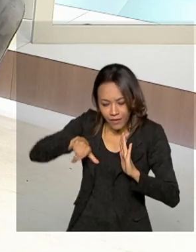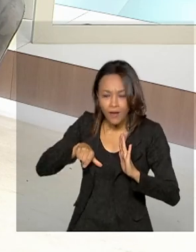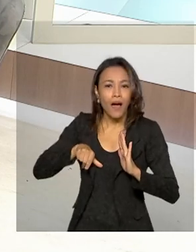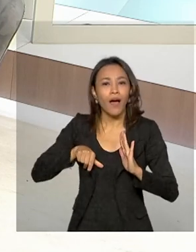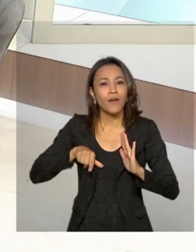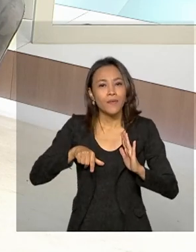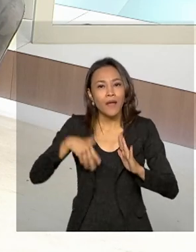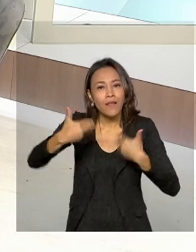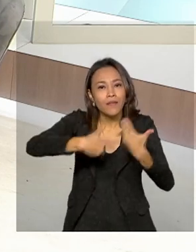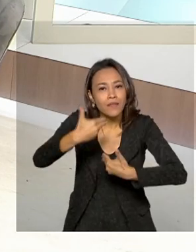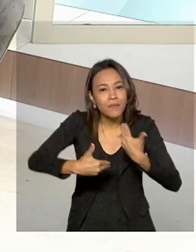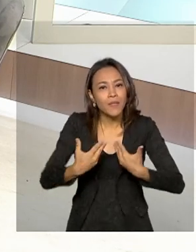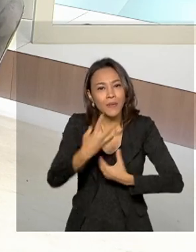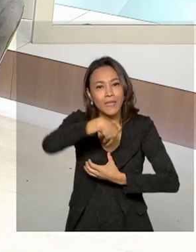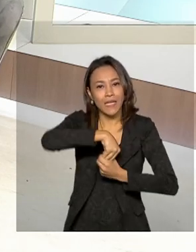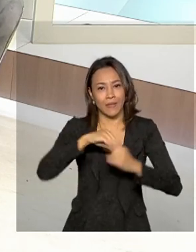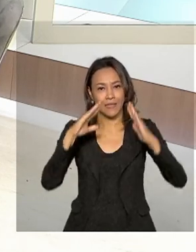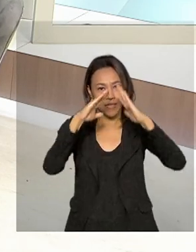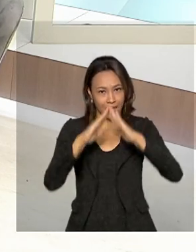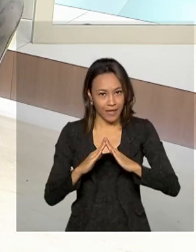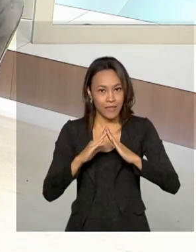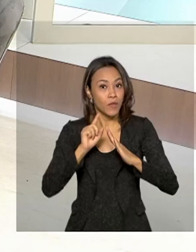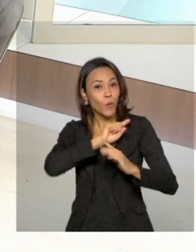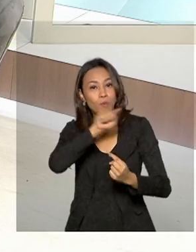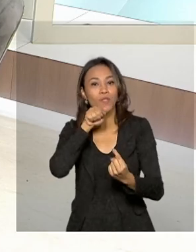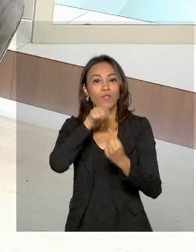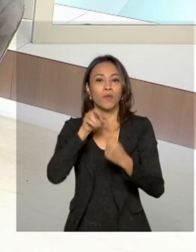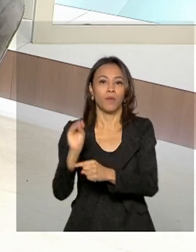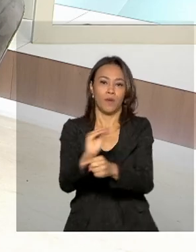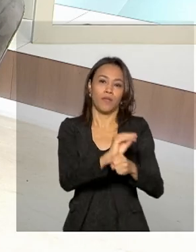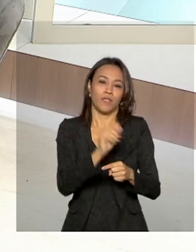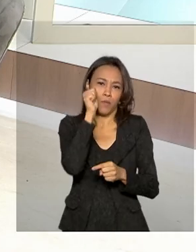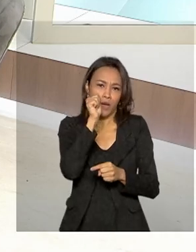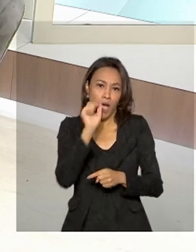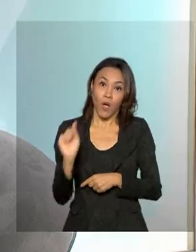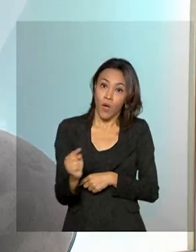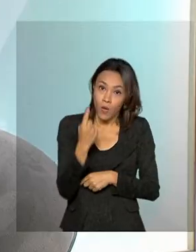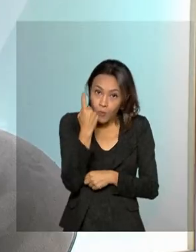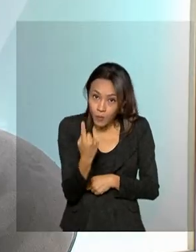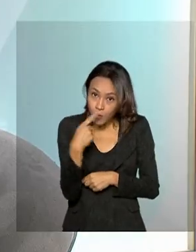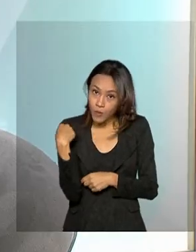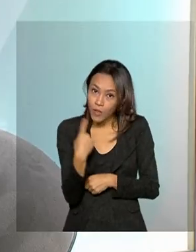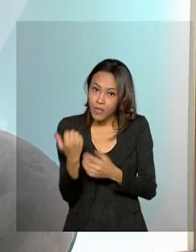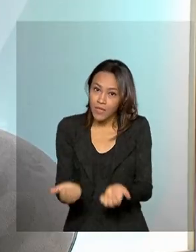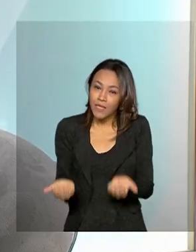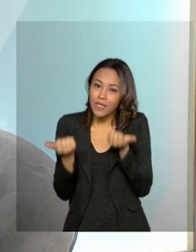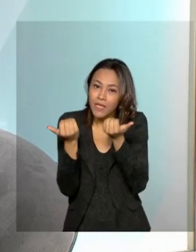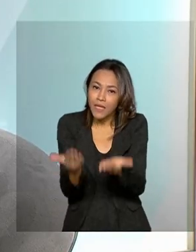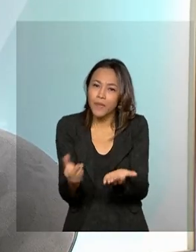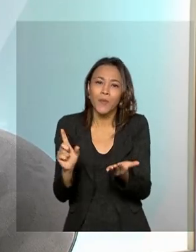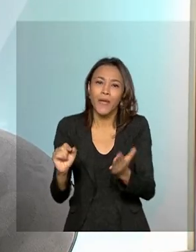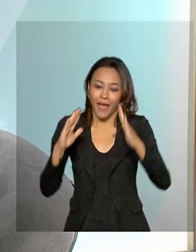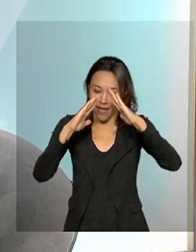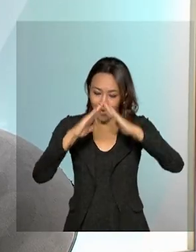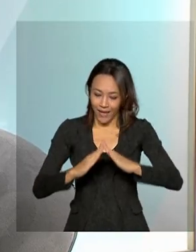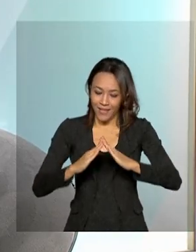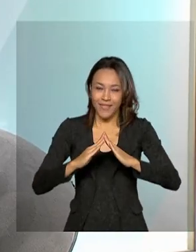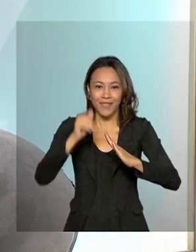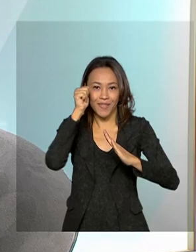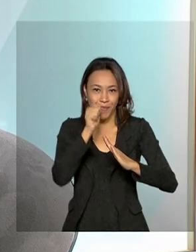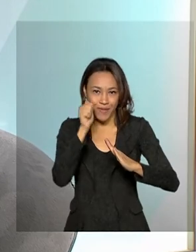estamos apresentando para o Brasil de proteção da mulher. Um dos equipamentos que nós estamos entregando para o Brasil é a Casa da Mulher